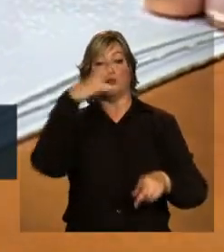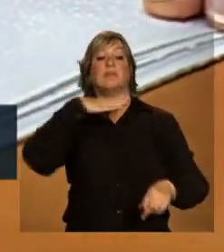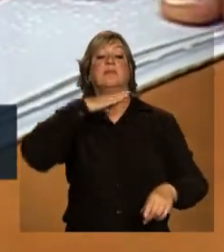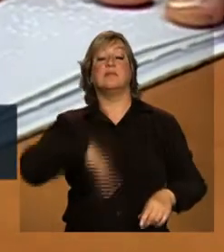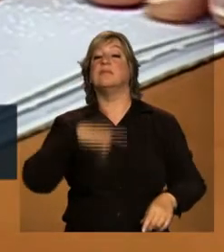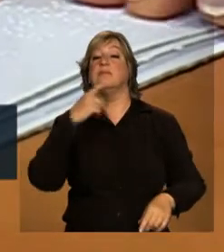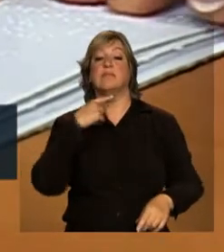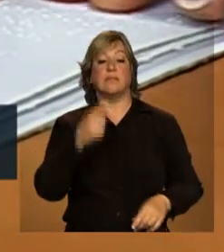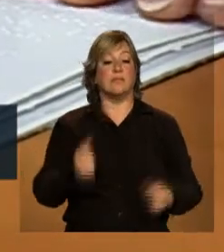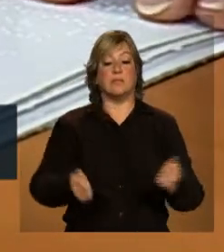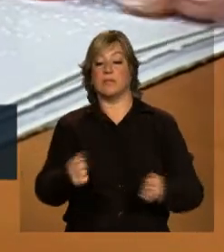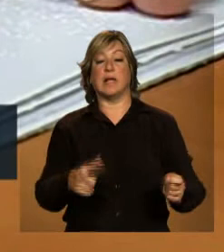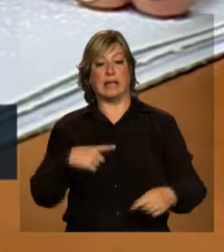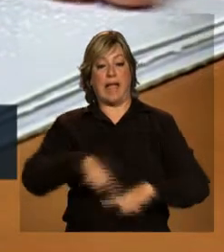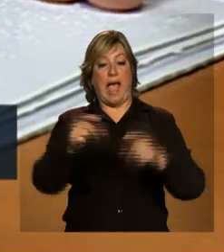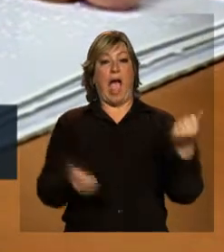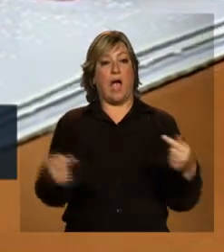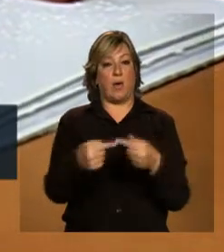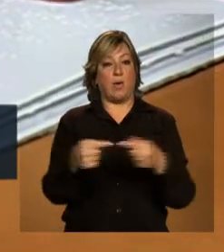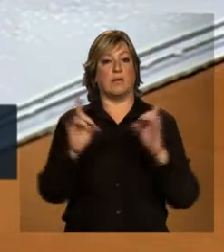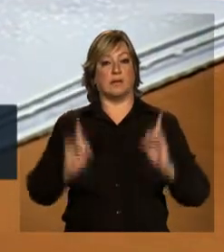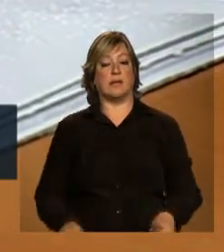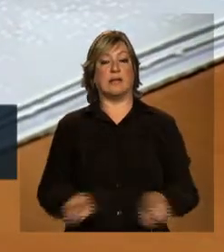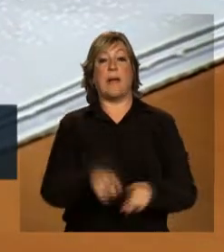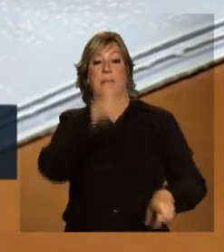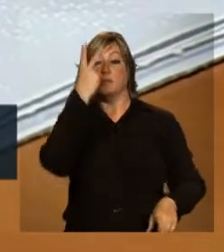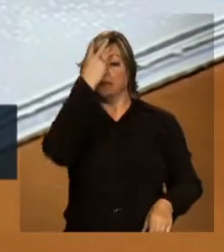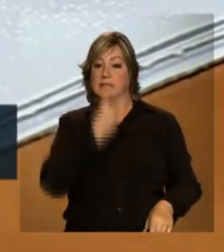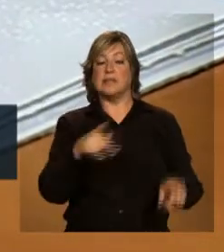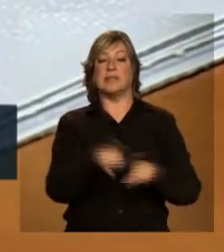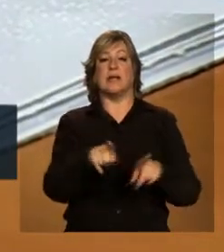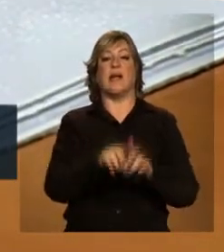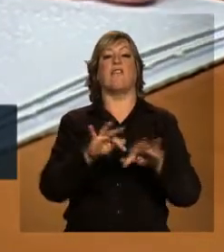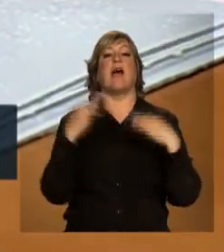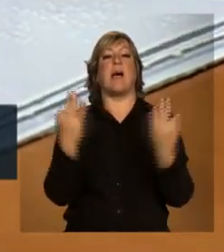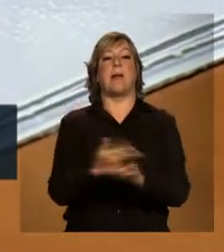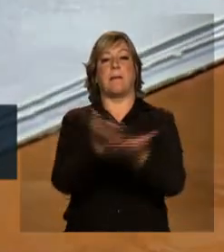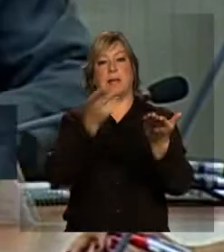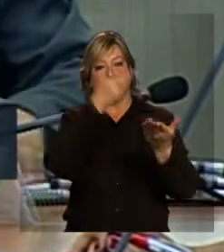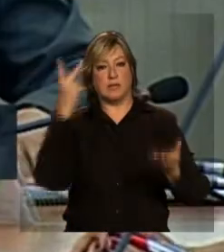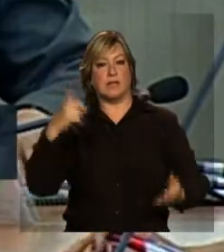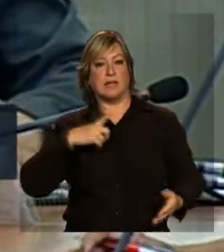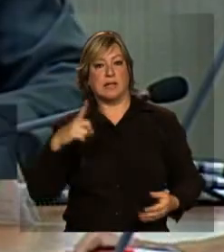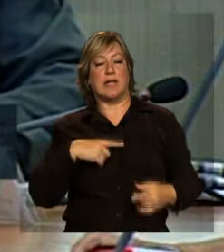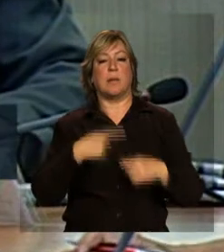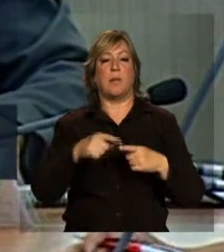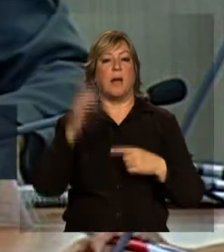pessoas que não podem conduzir o veículo, deficientes visuais e familiares de pessoas com deficiência